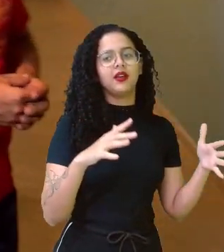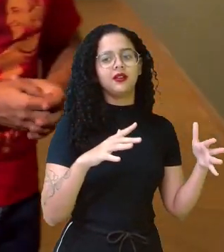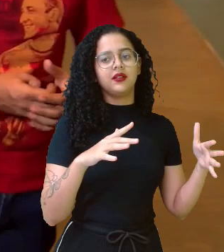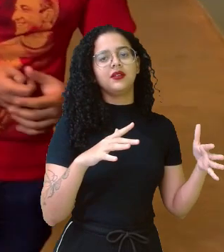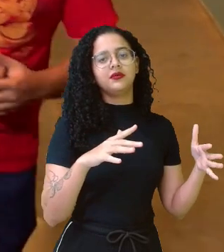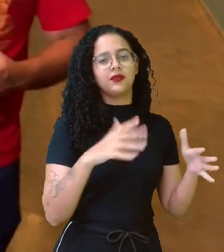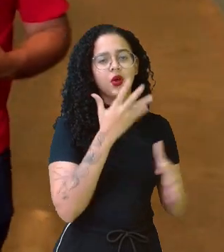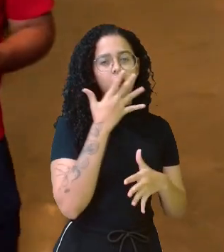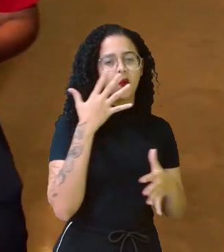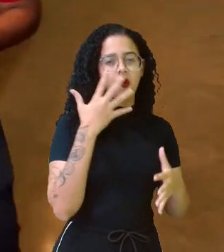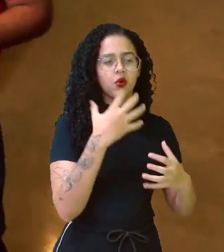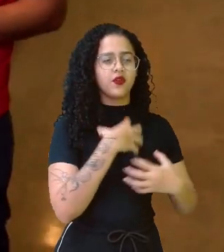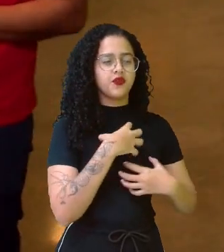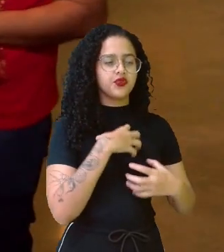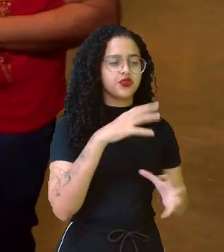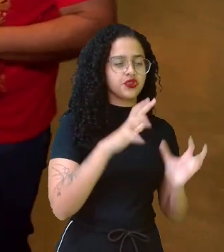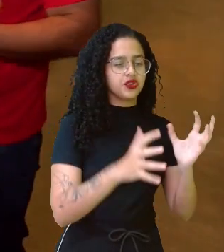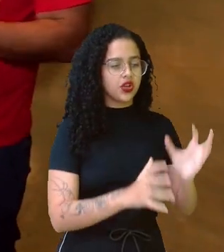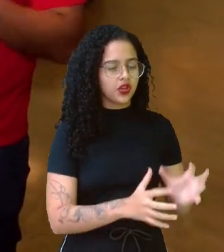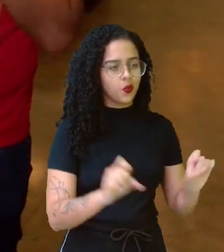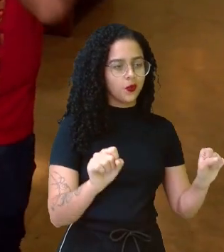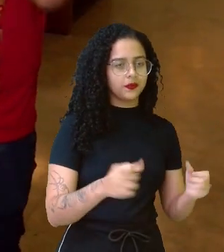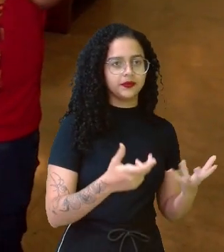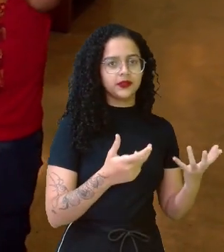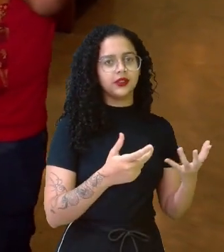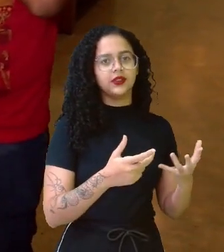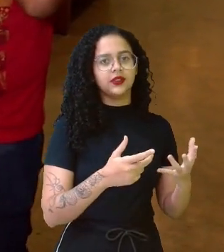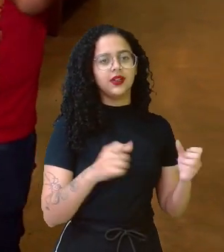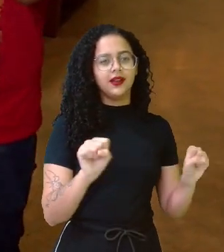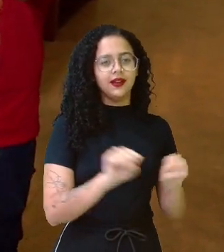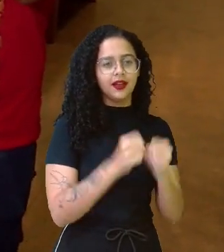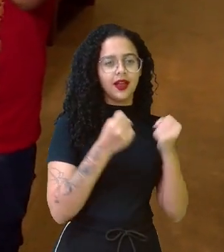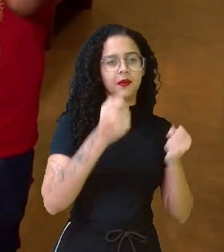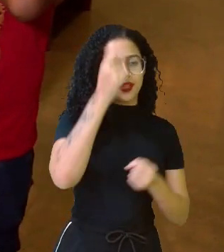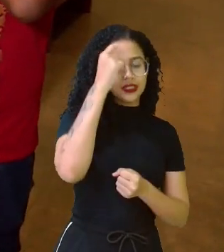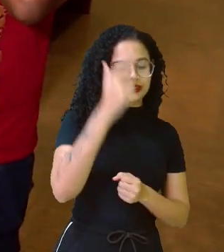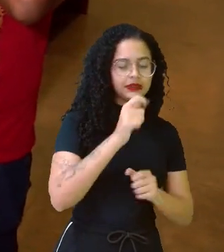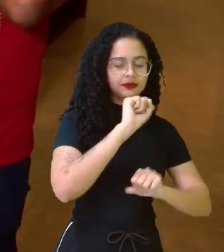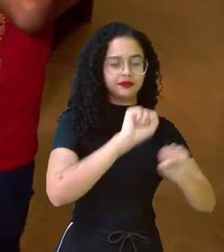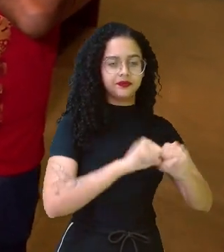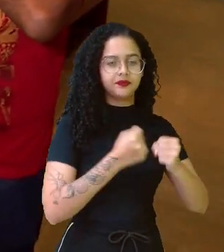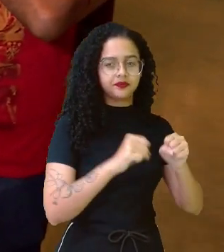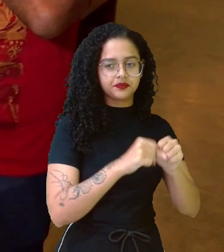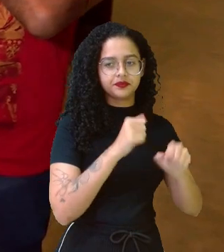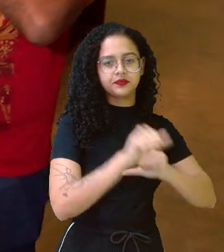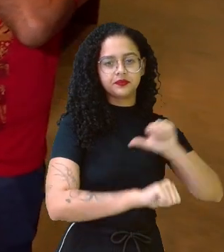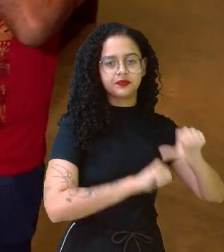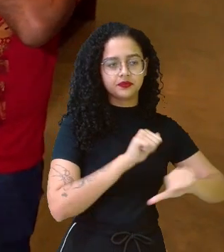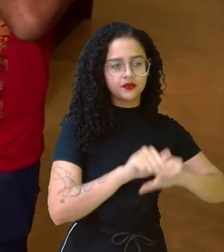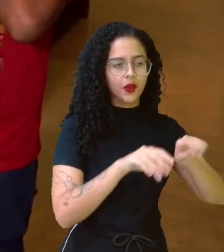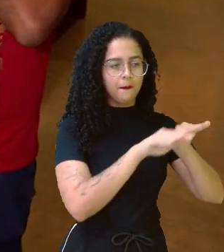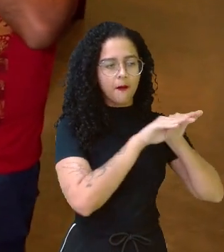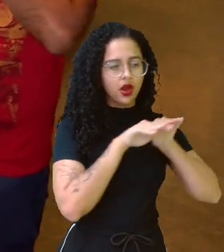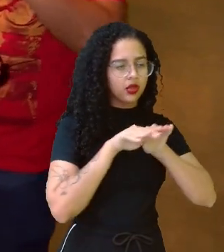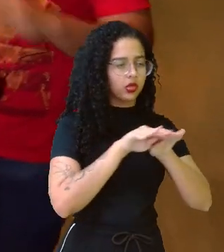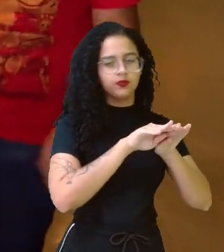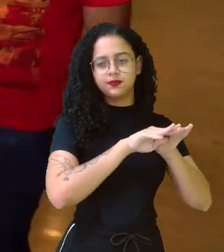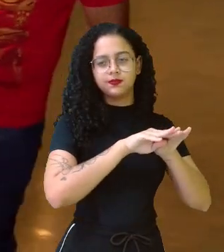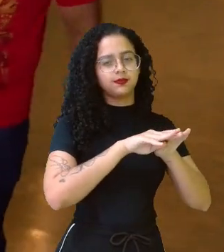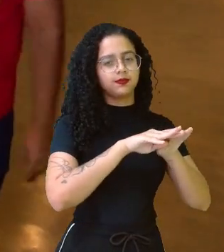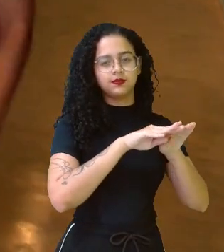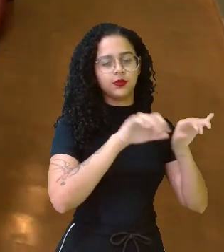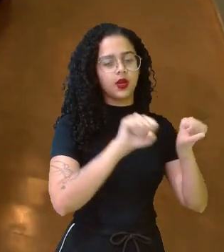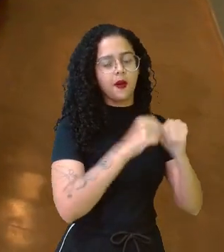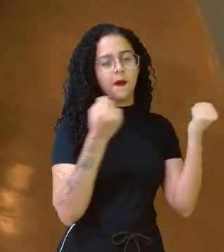cores, das formas, né, da quebra de paradigmas, né, da quebra dos padrões, né, digamos assim, para